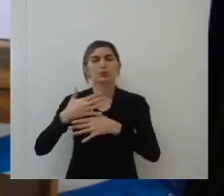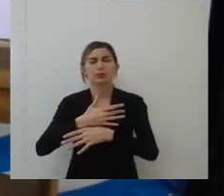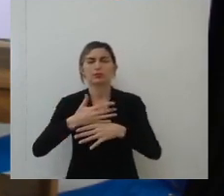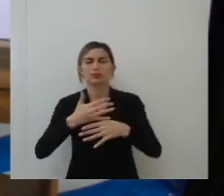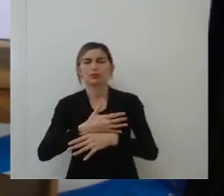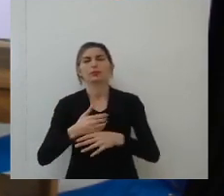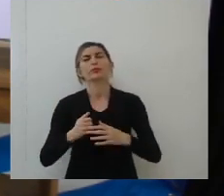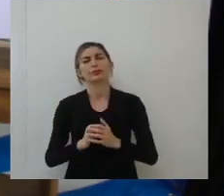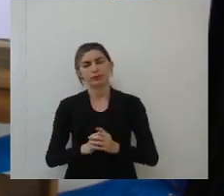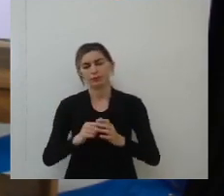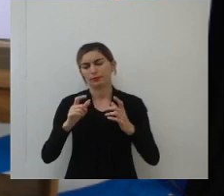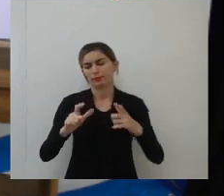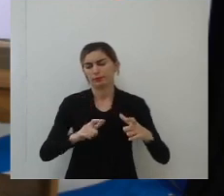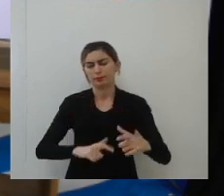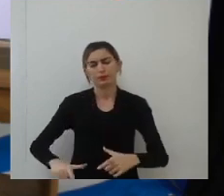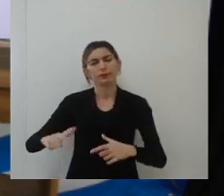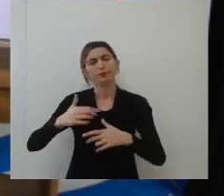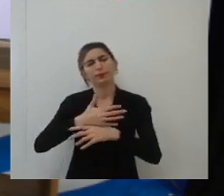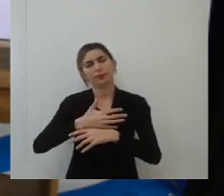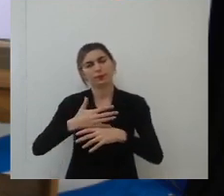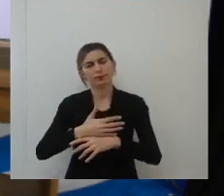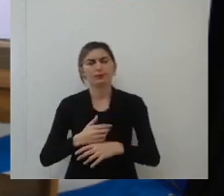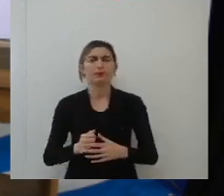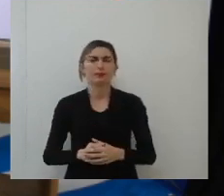organização do território urbano.